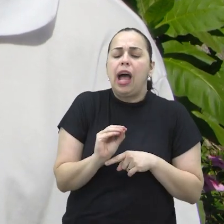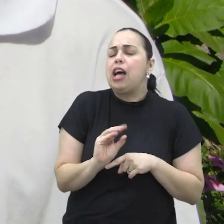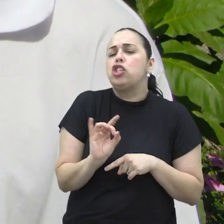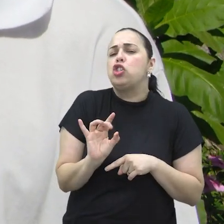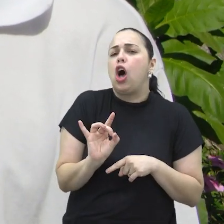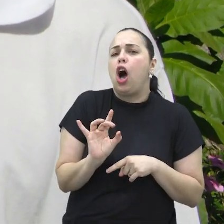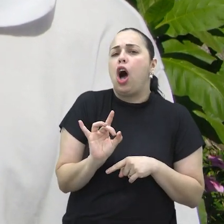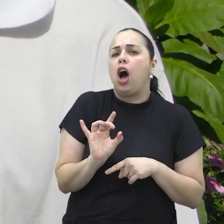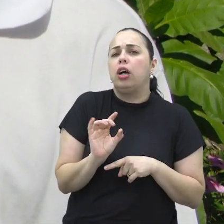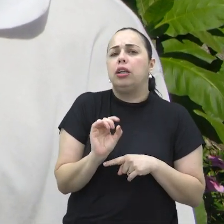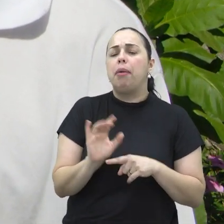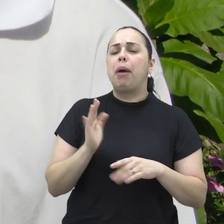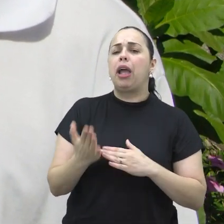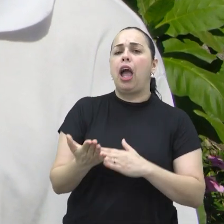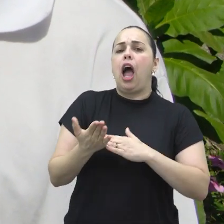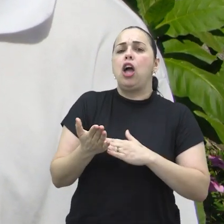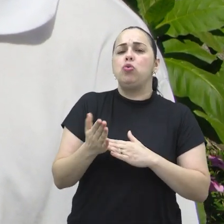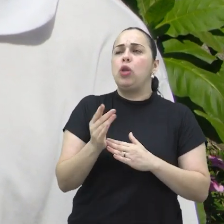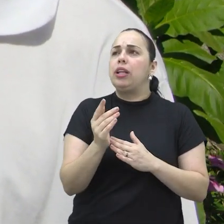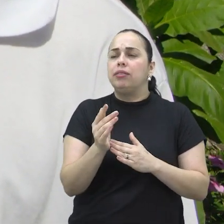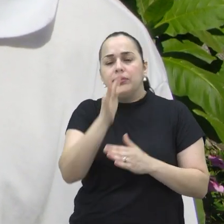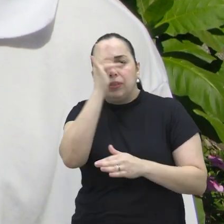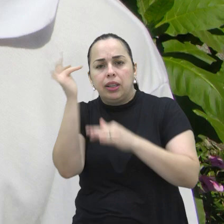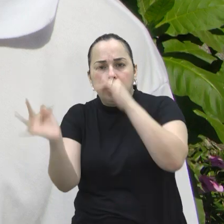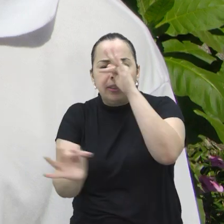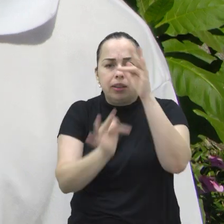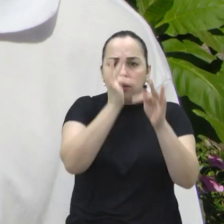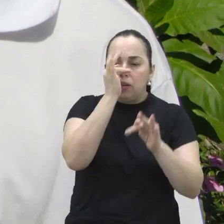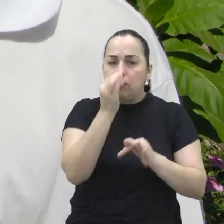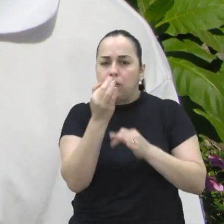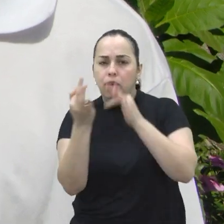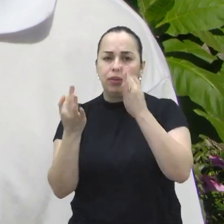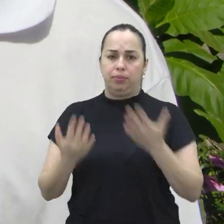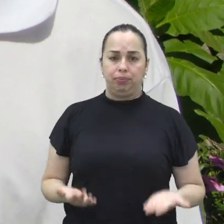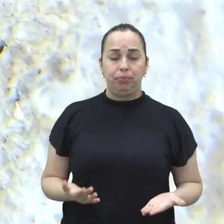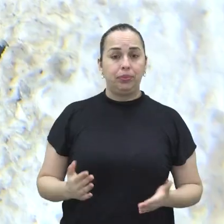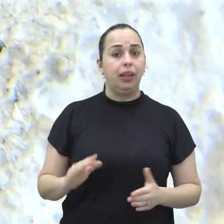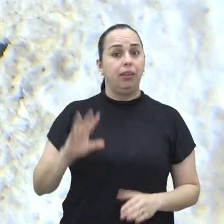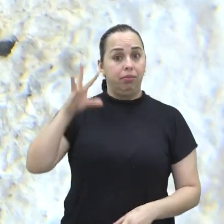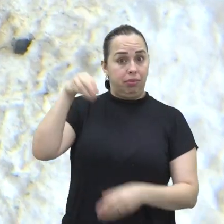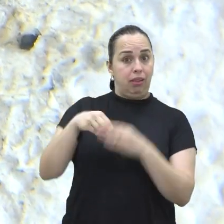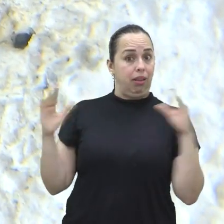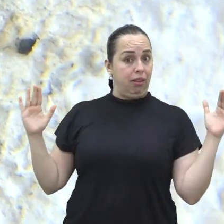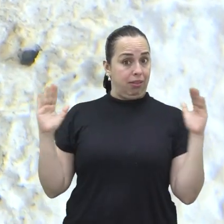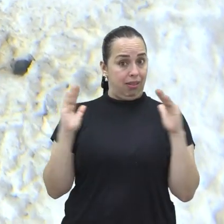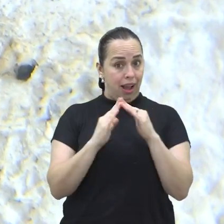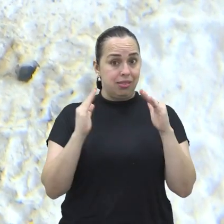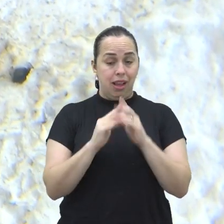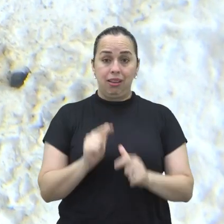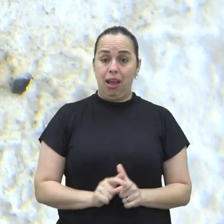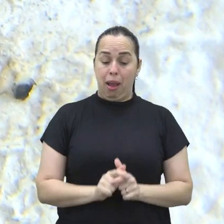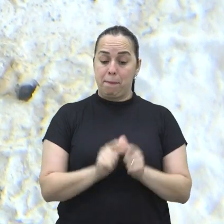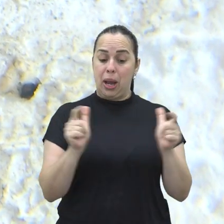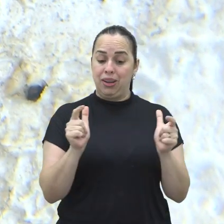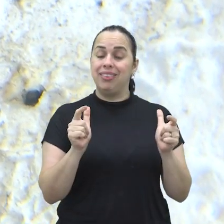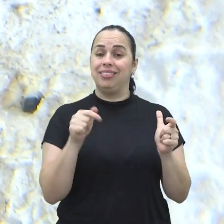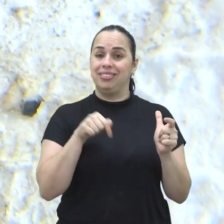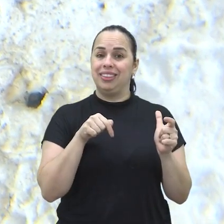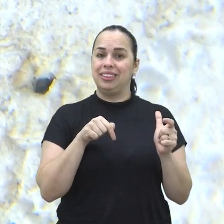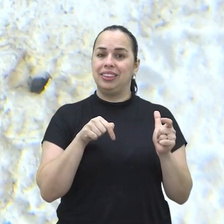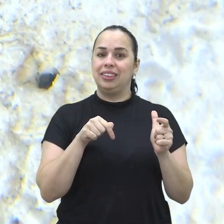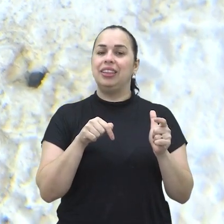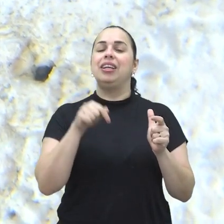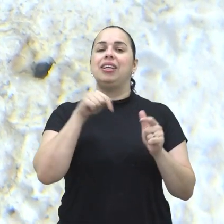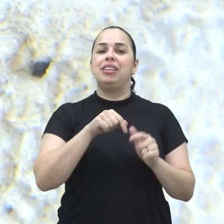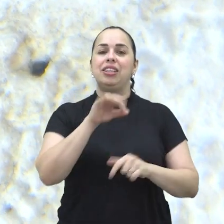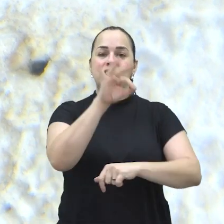cuidar da polinização, né? Que eu tenho aqui. Na casa dele, a maioria das abelhas sem ferrão